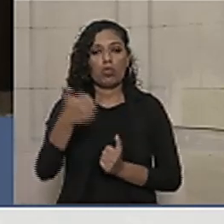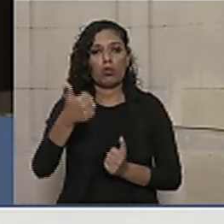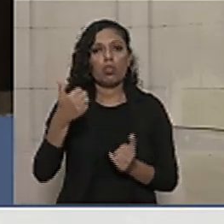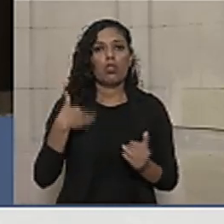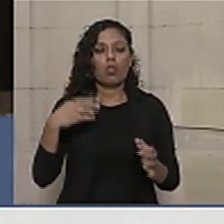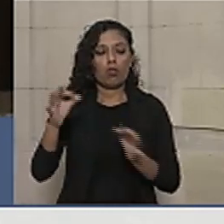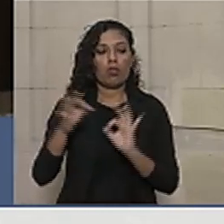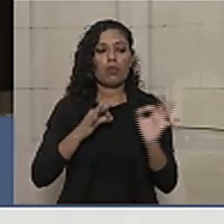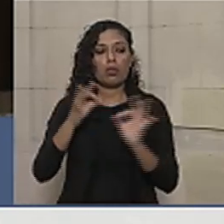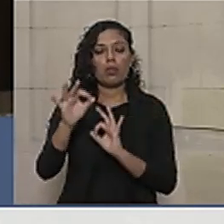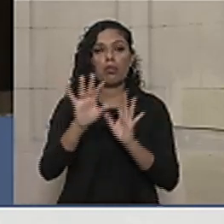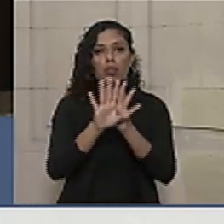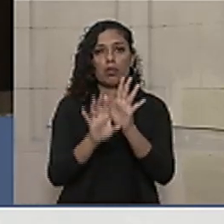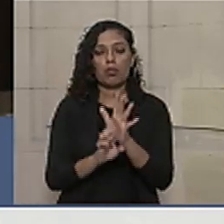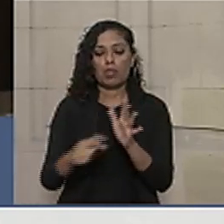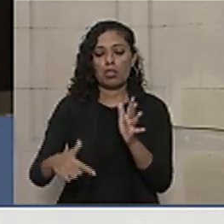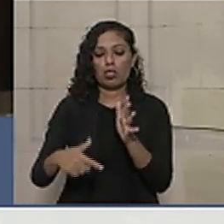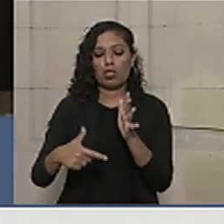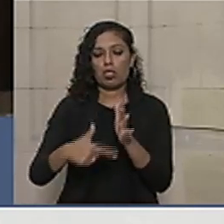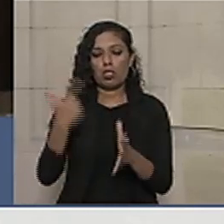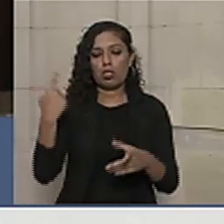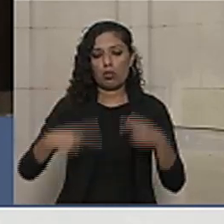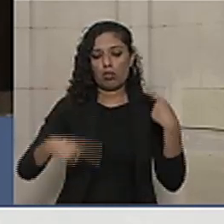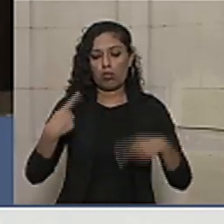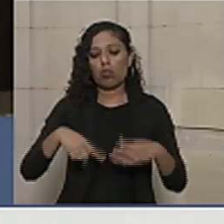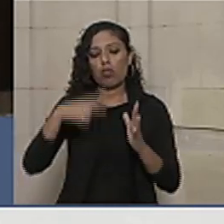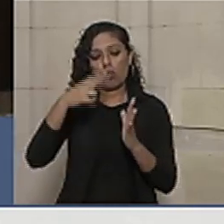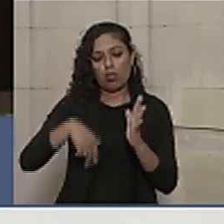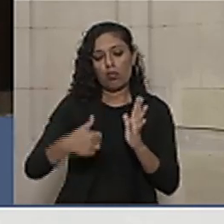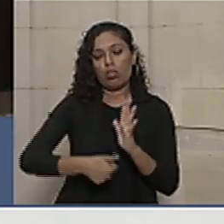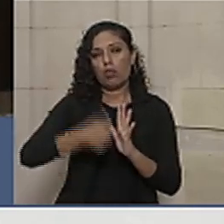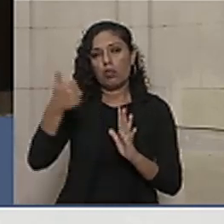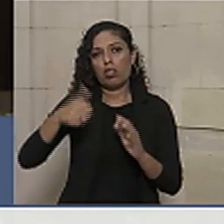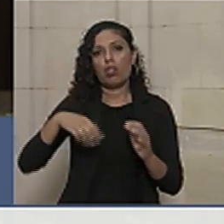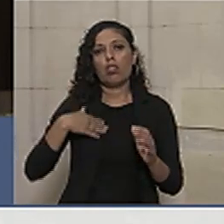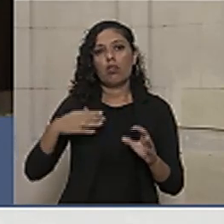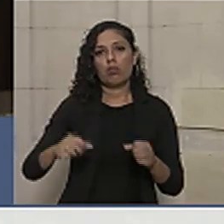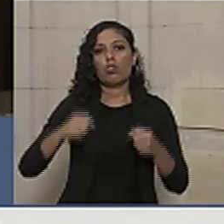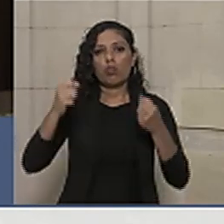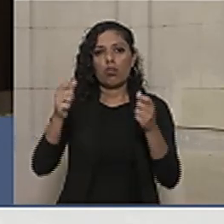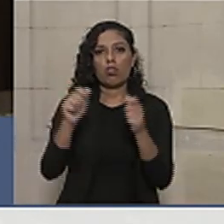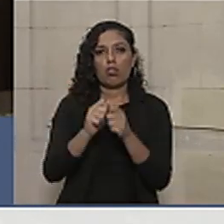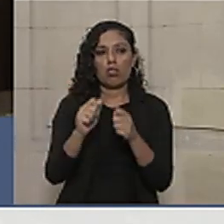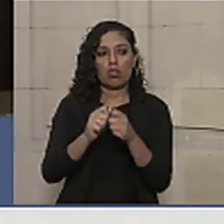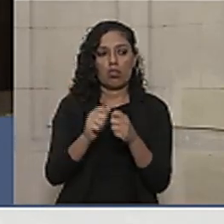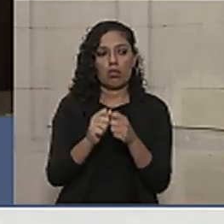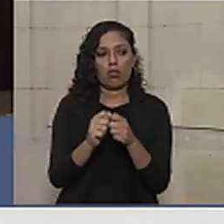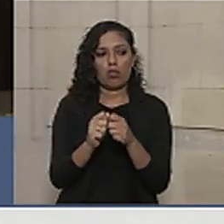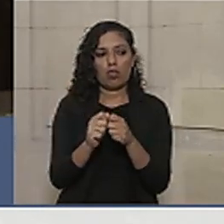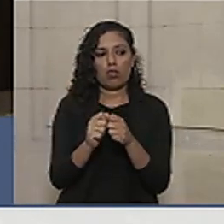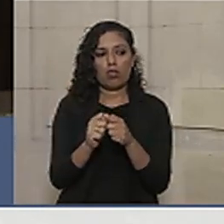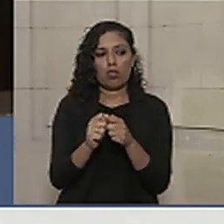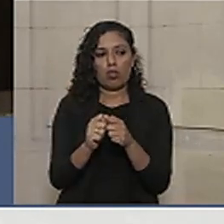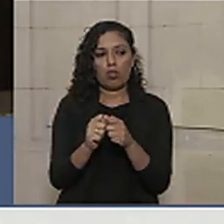apresentar emendas na segunda discussão, vou ler melhor, vou tentar fazer um novo conceito para esse